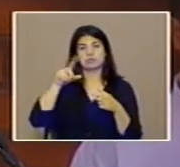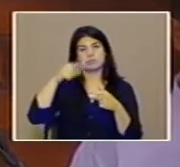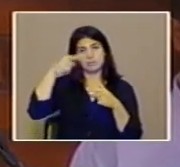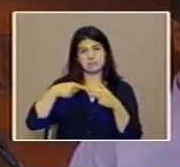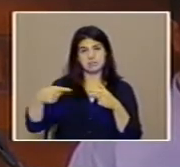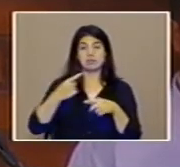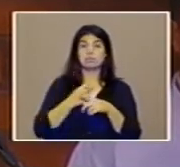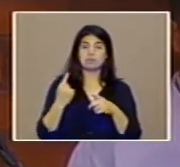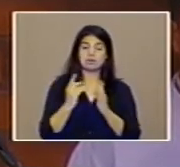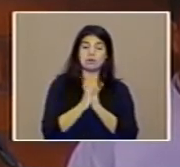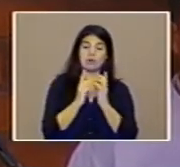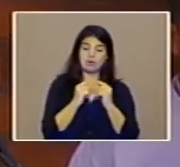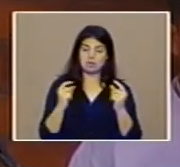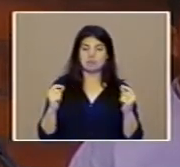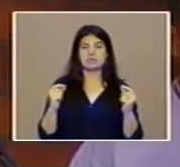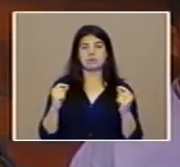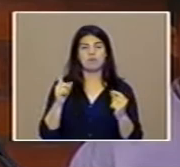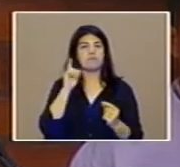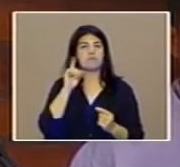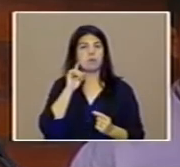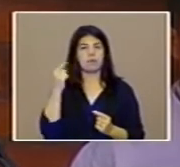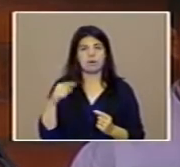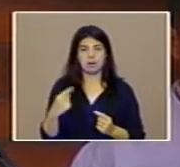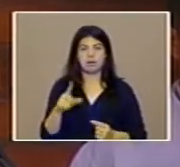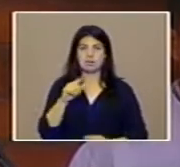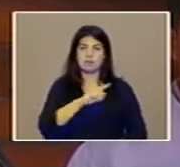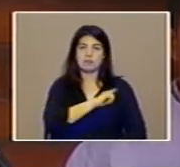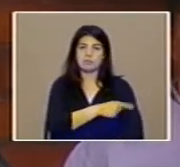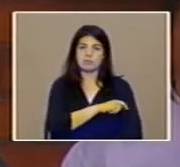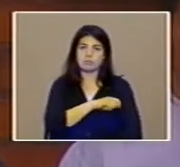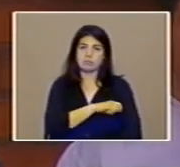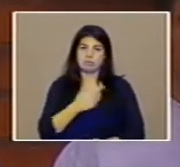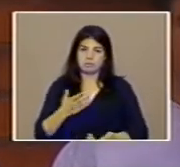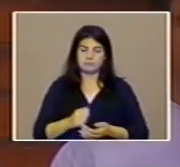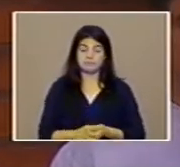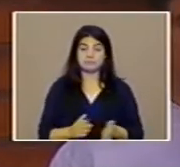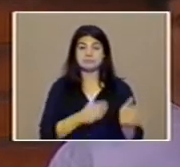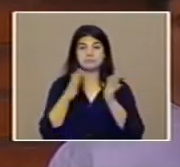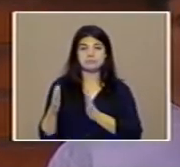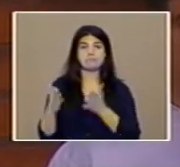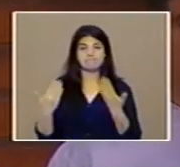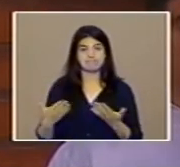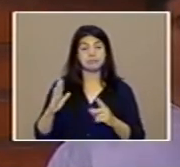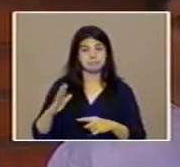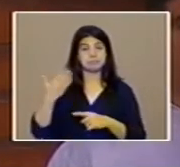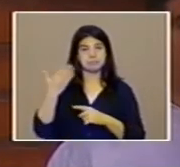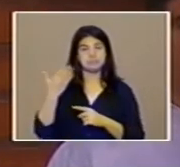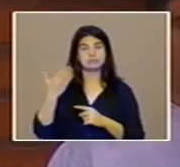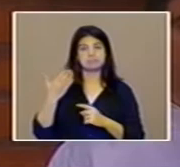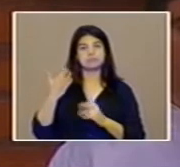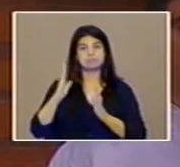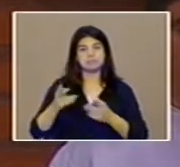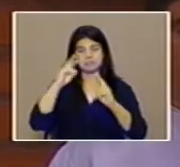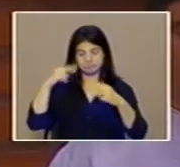tem muito poder tem muito valor Oi e para treinamento de celebrarmos este Santos mistérios reconheçamos que somos